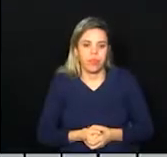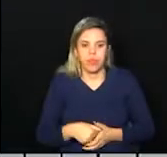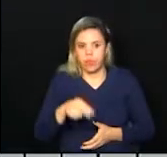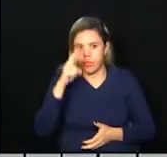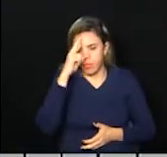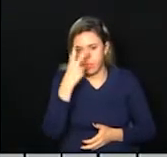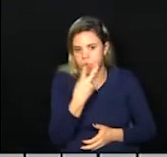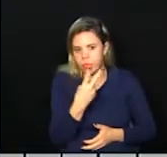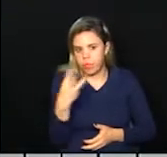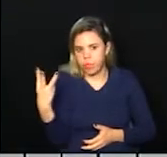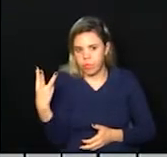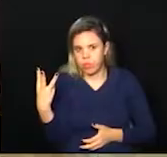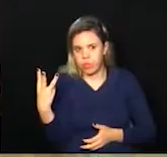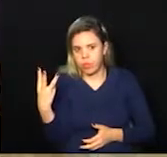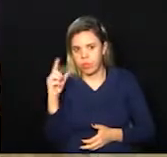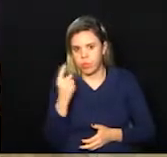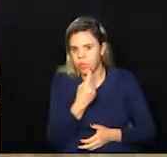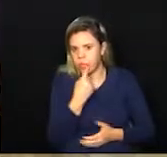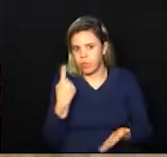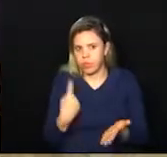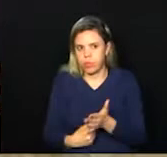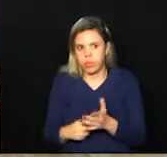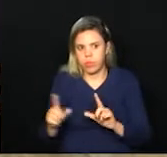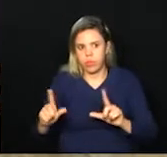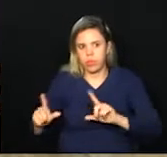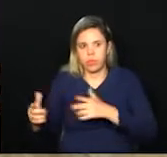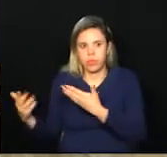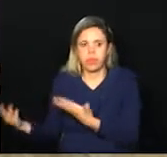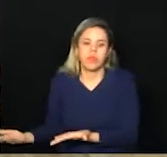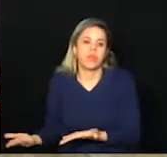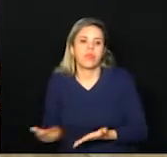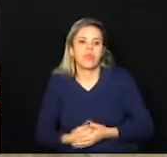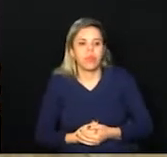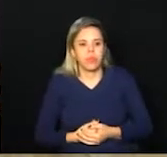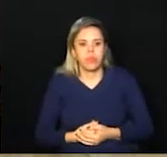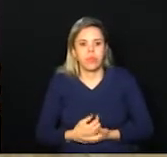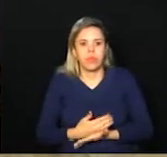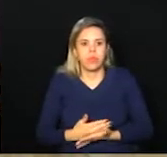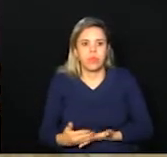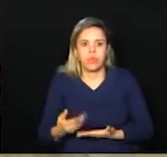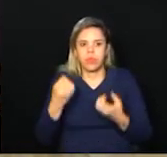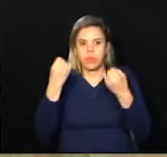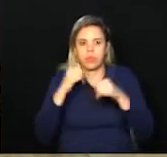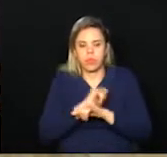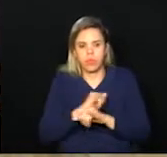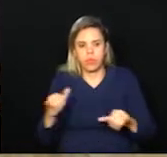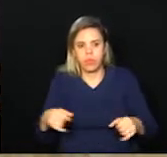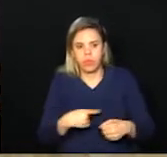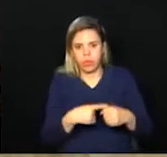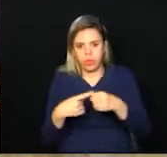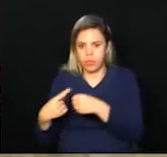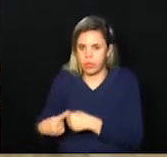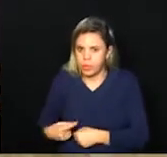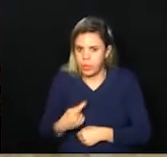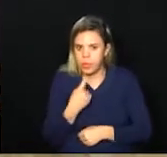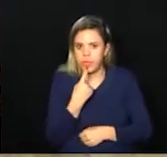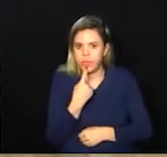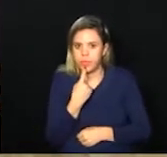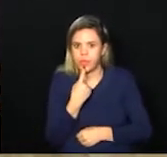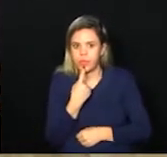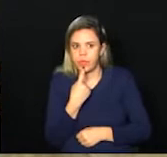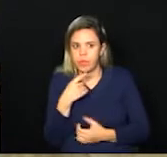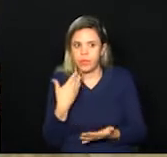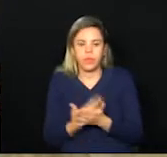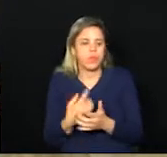Meio-dia e 23, a Mina Abreu está aqui nos nossos estúdios e a gente começa agora com as notícias da metrópole de Campinas,